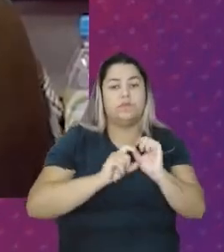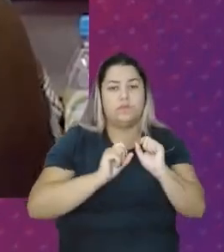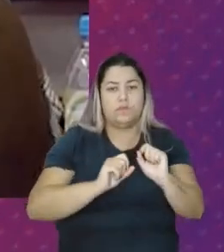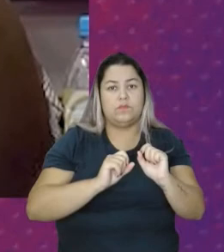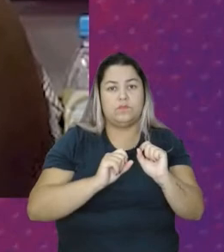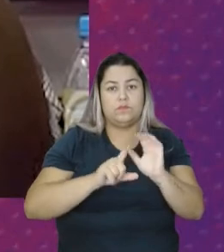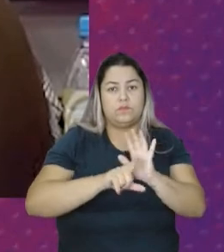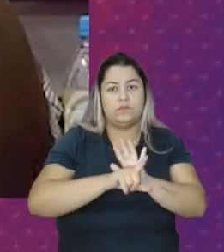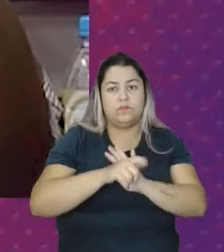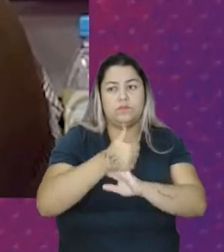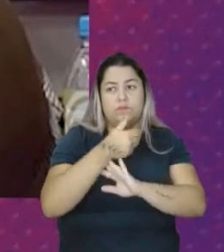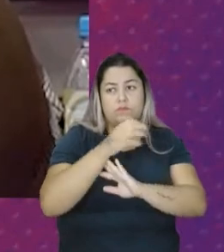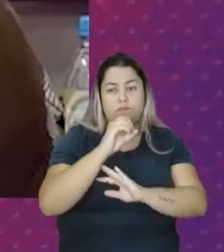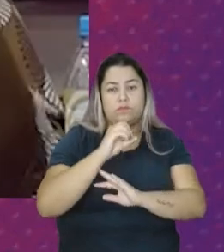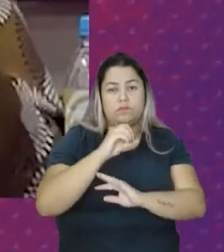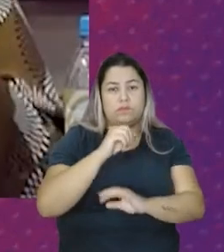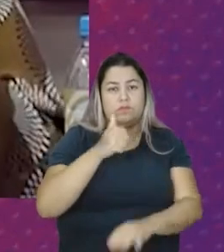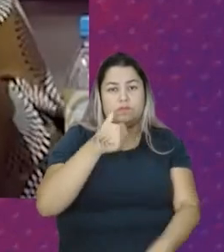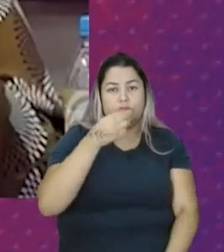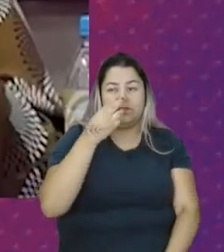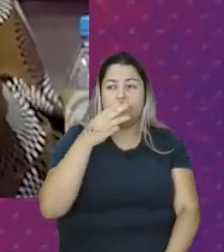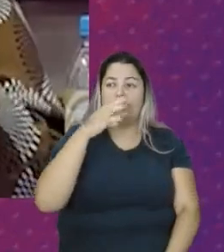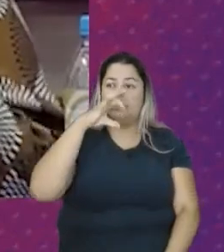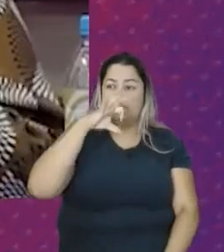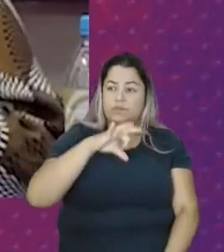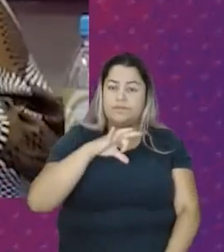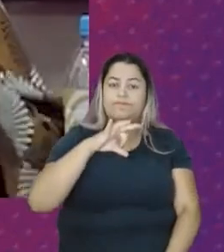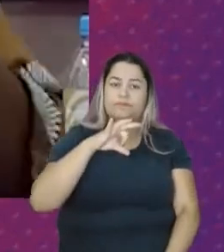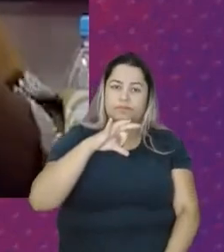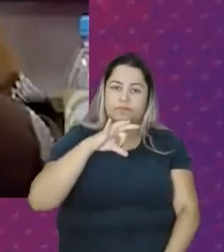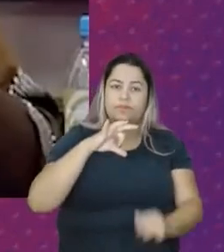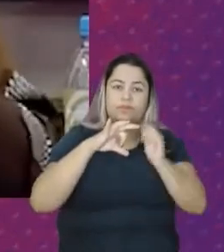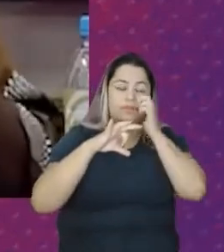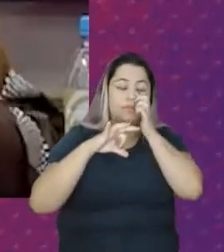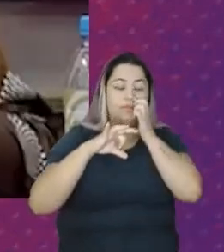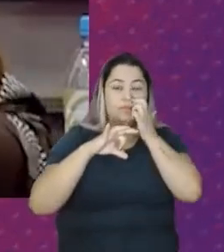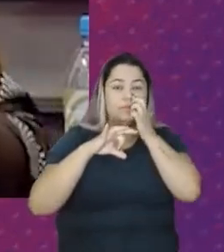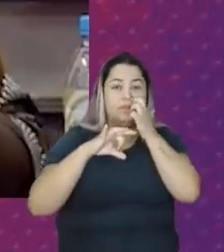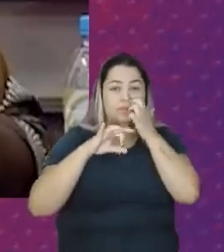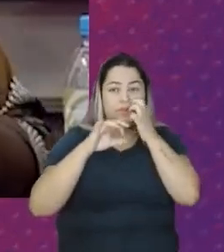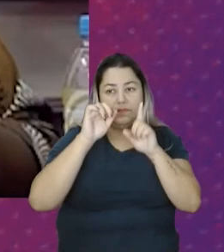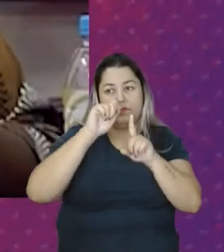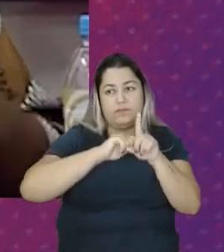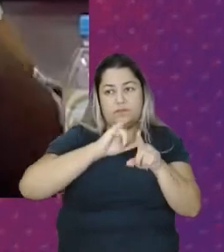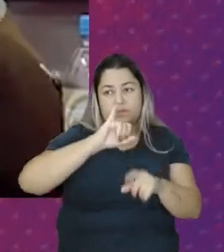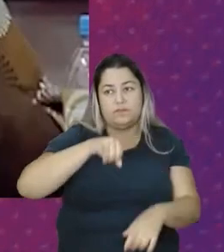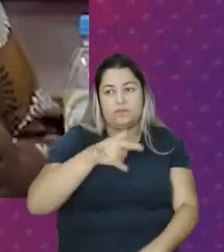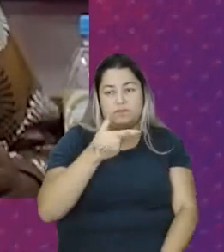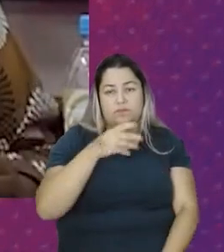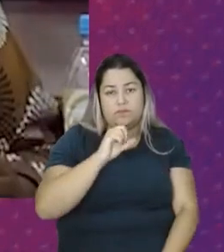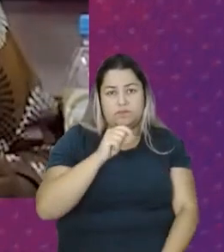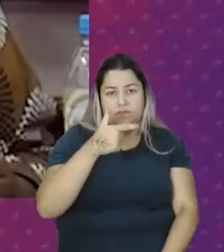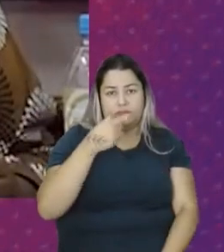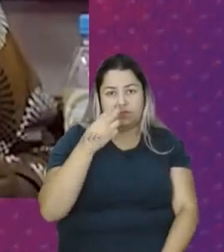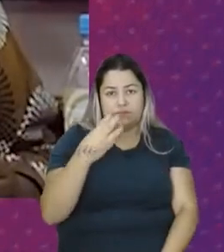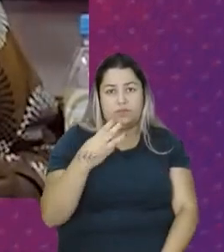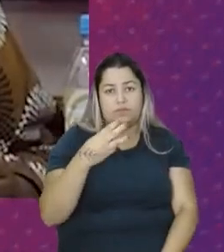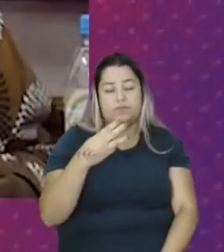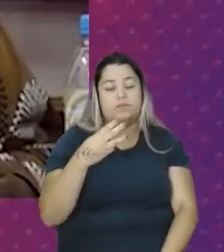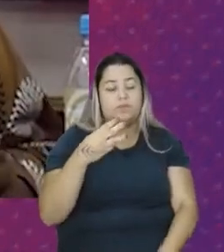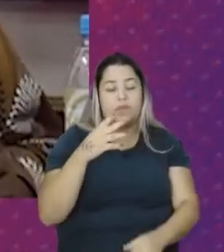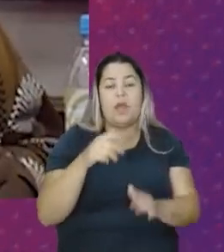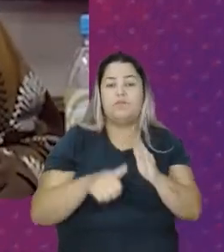Lei 10.639. Lá no inicinho, né, de janeiro de 2003. A primeira lei que ele